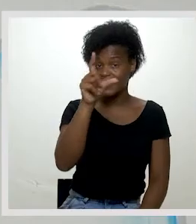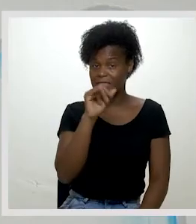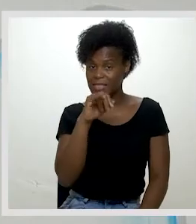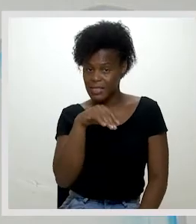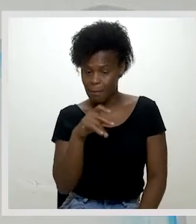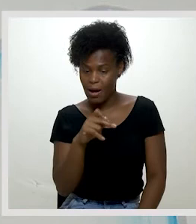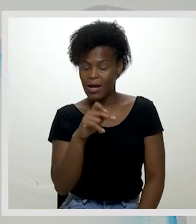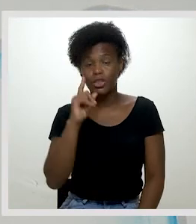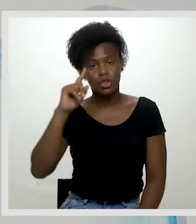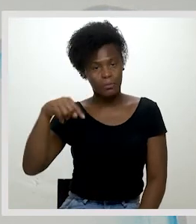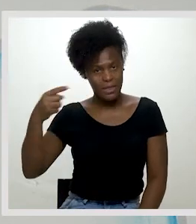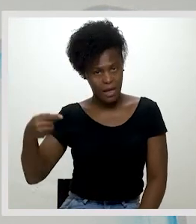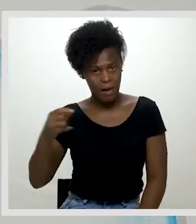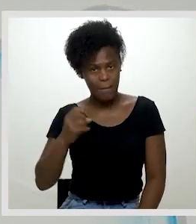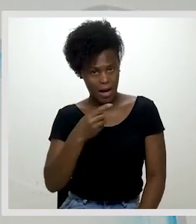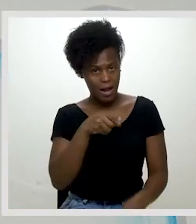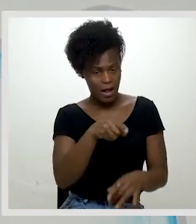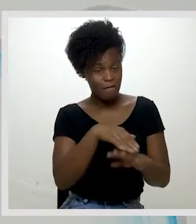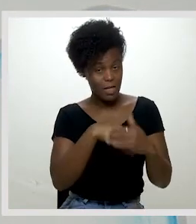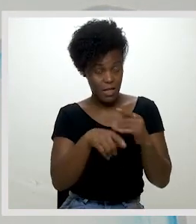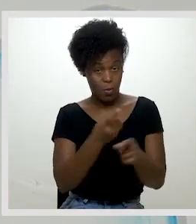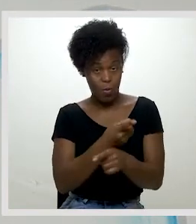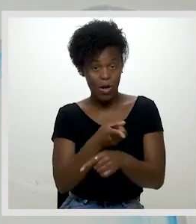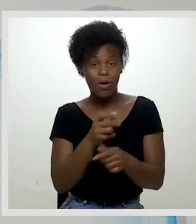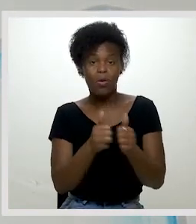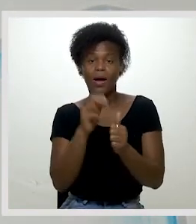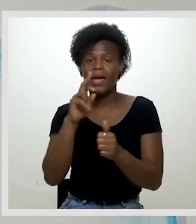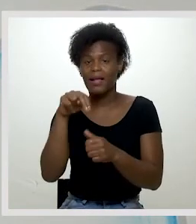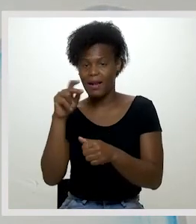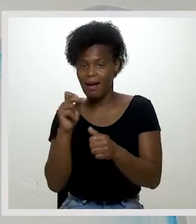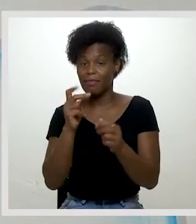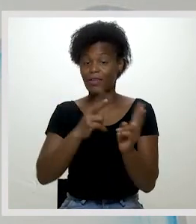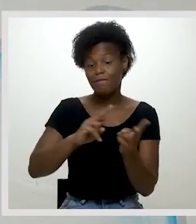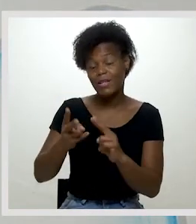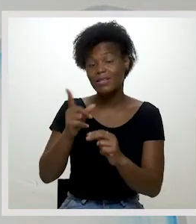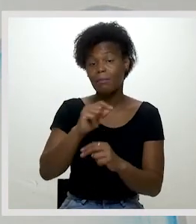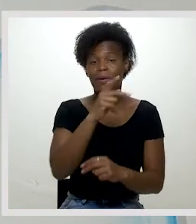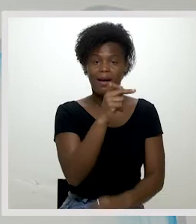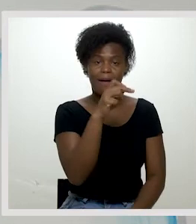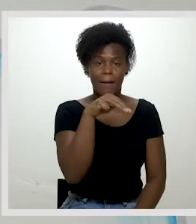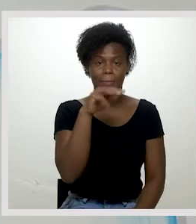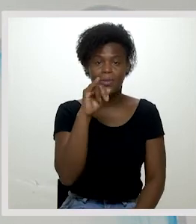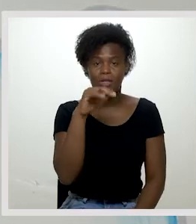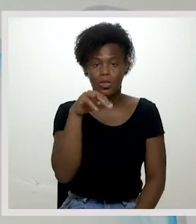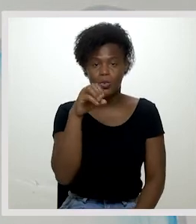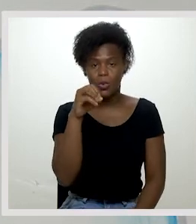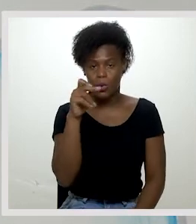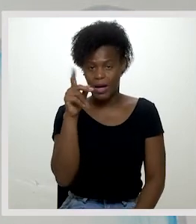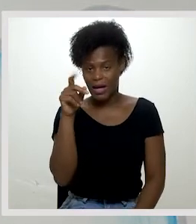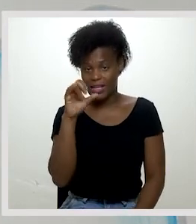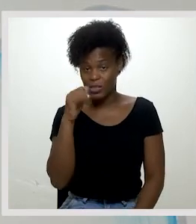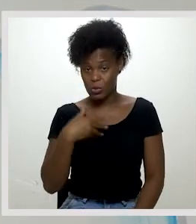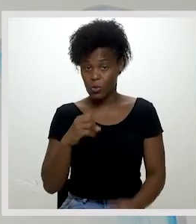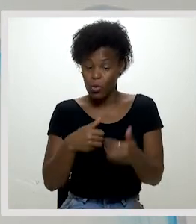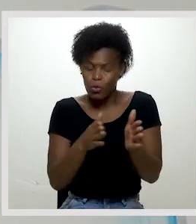são enzimas especializadas para fazer isso, com o RNA de transferência e os aminoácidos. E quando ocorrer todo